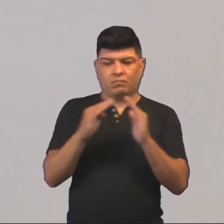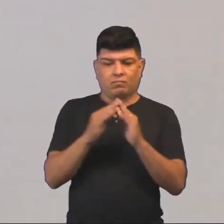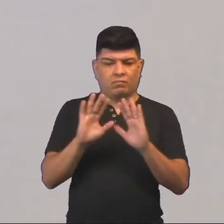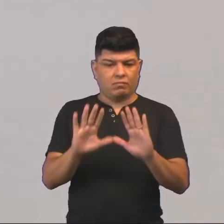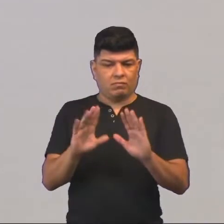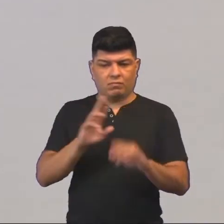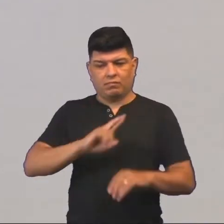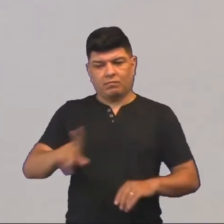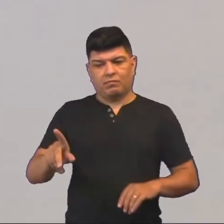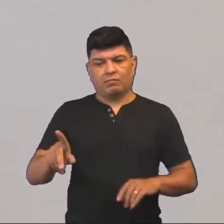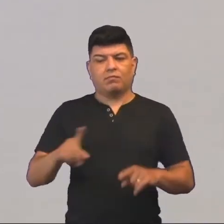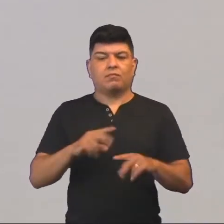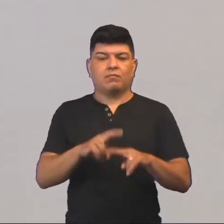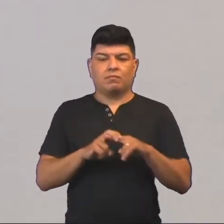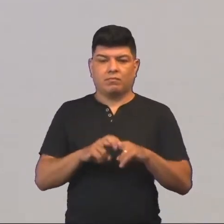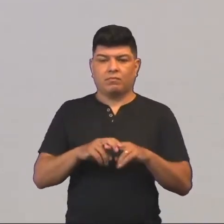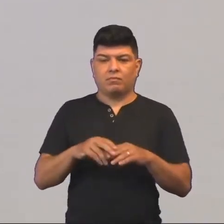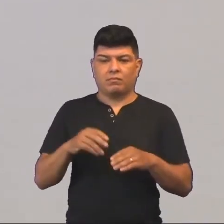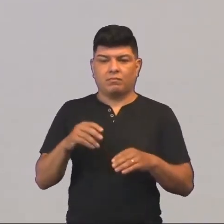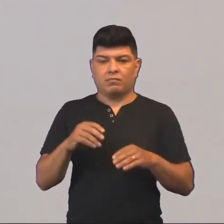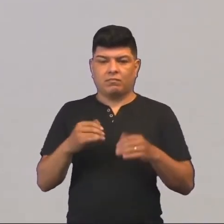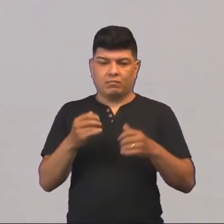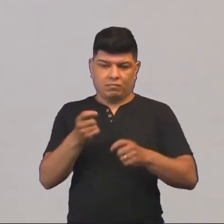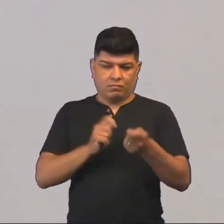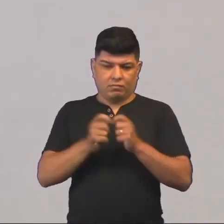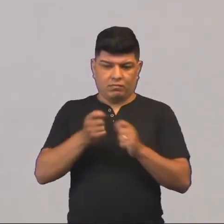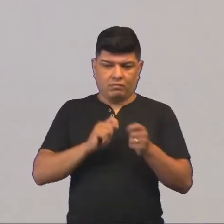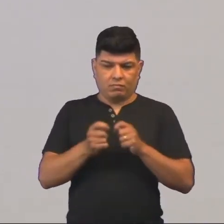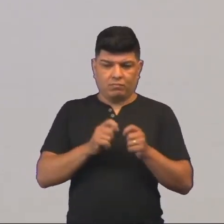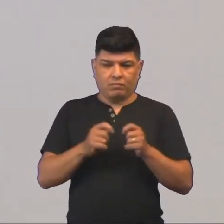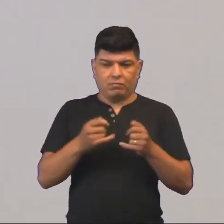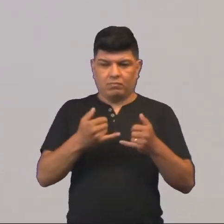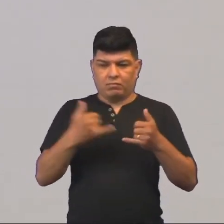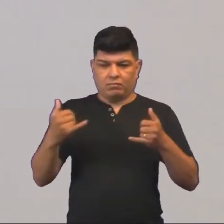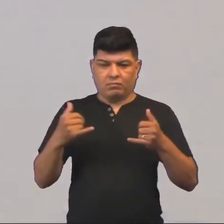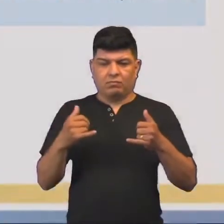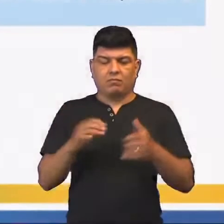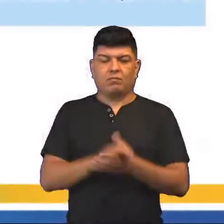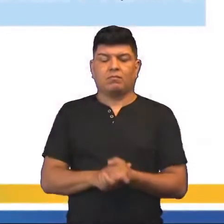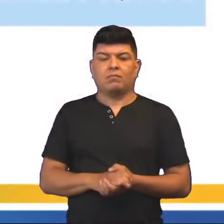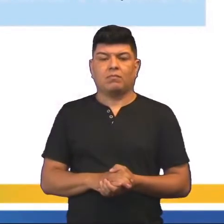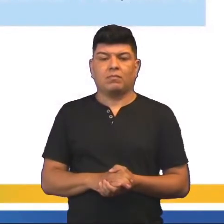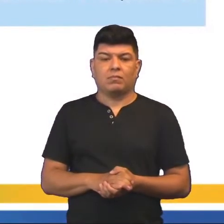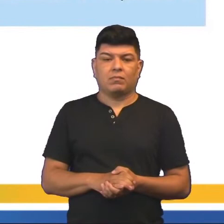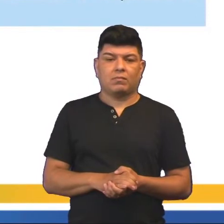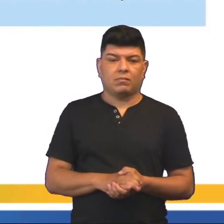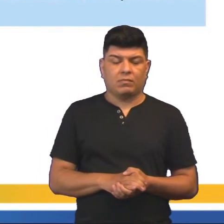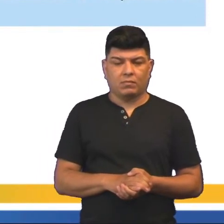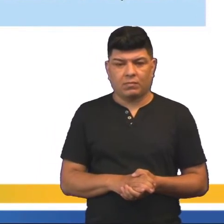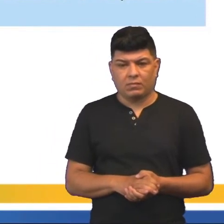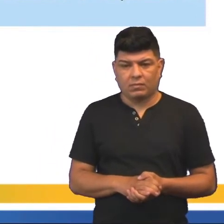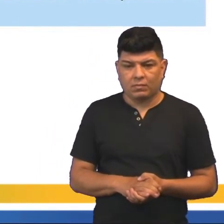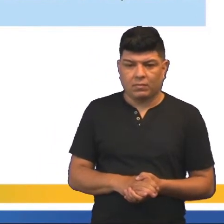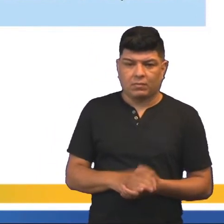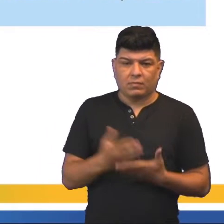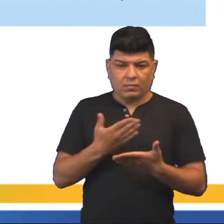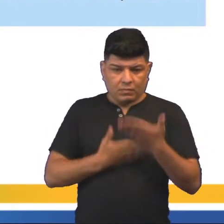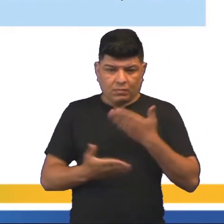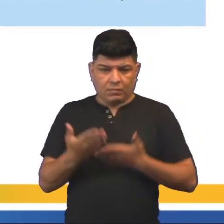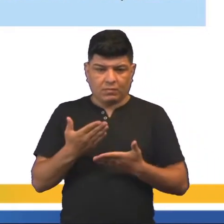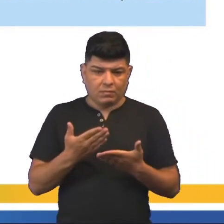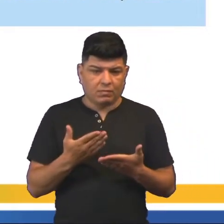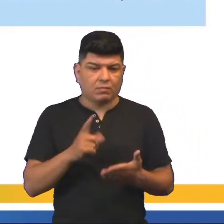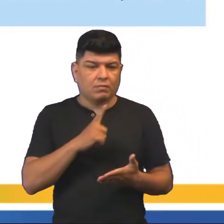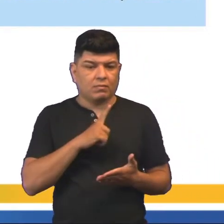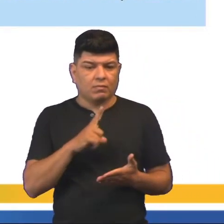dessa forma. Não é. Ela passa por alguns controles, até mesmo de voltagens. Quando a gente fala sobre essa distribuição,